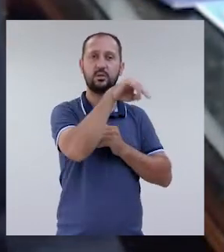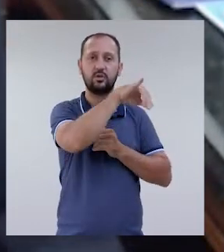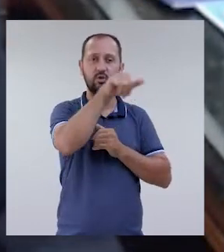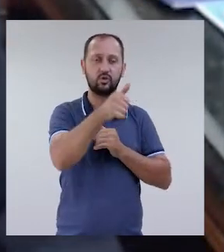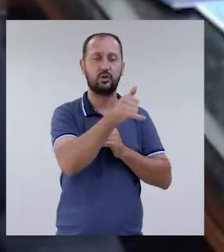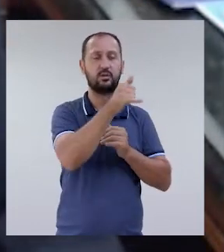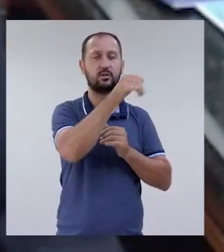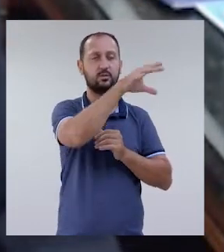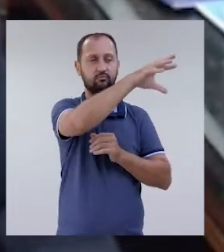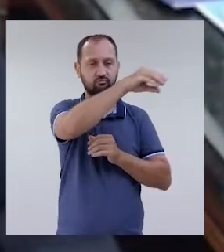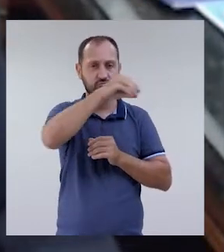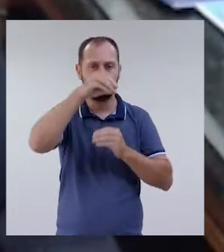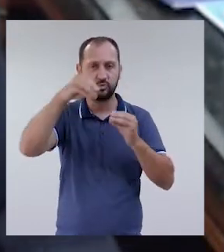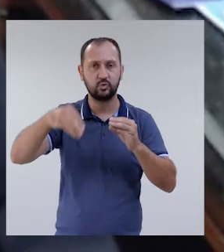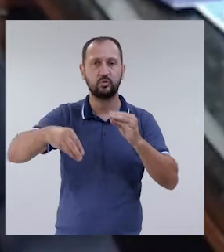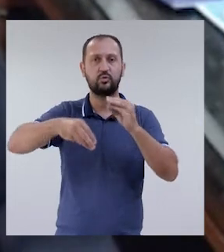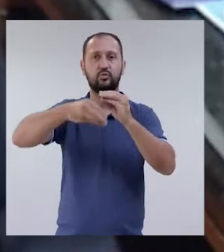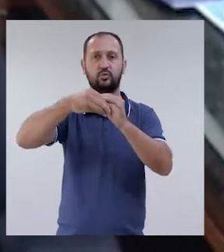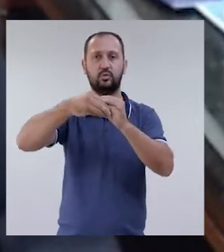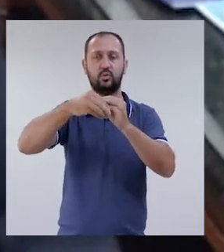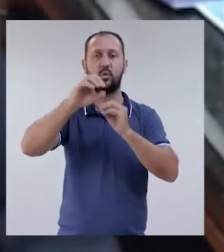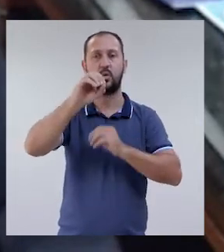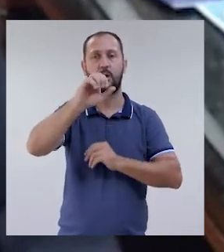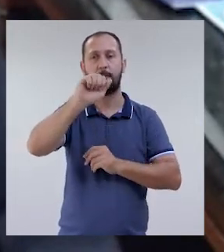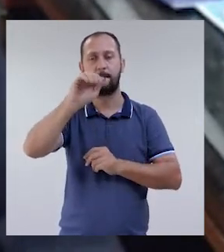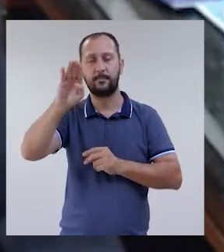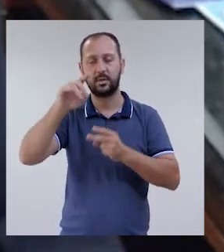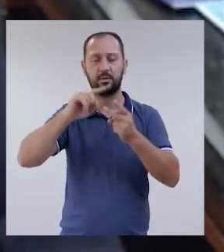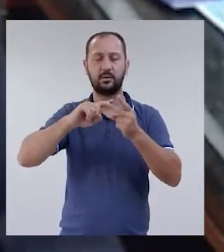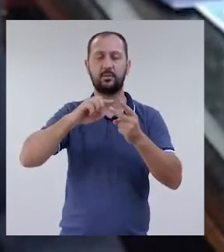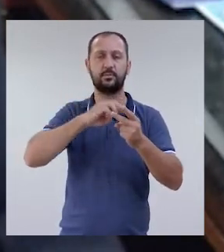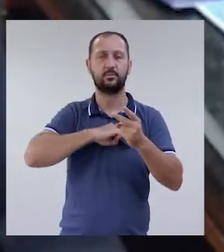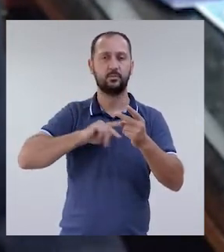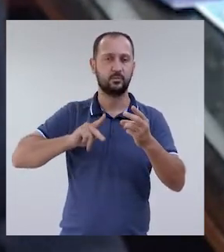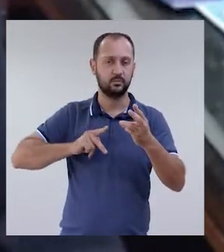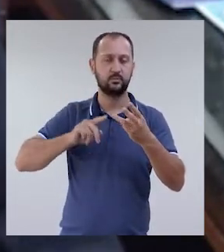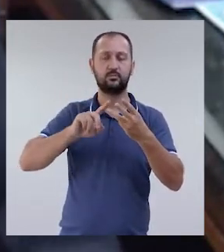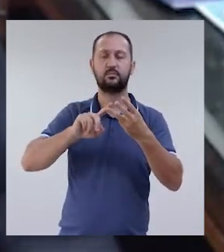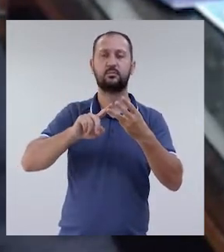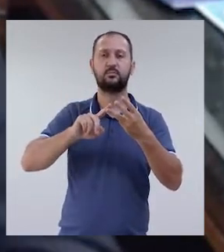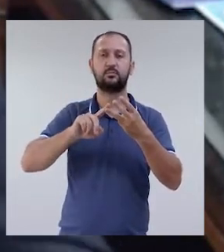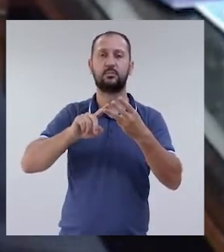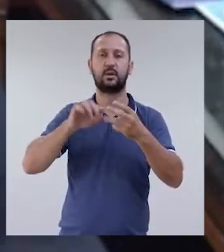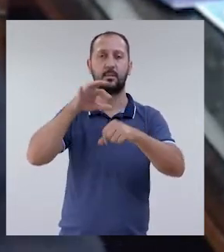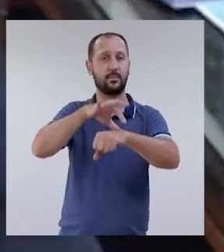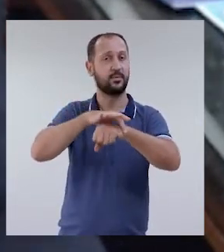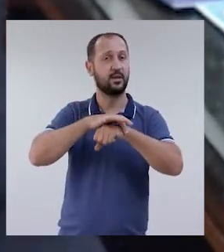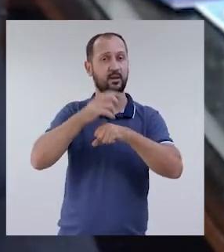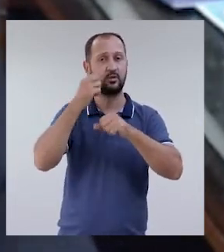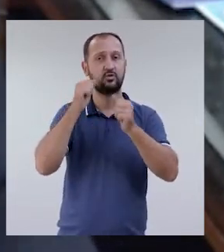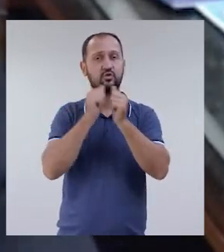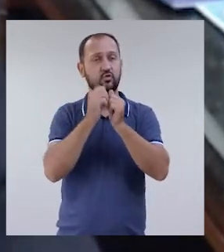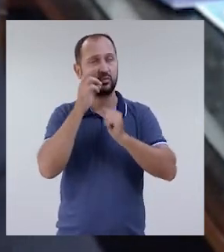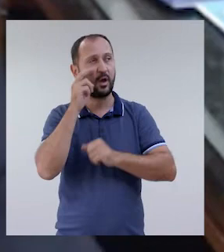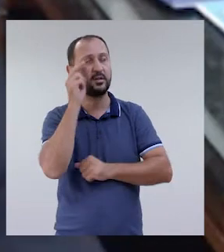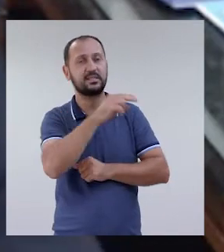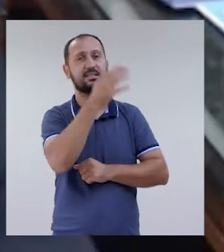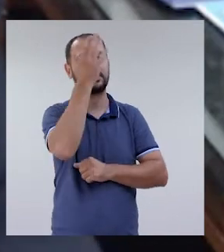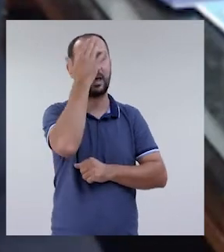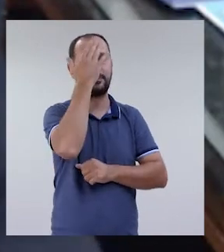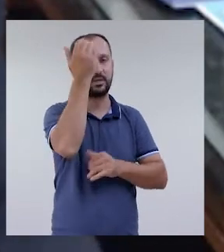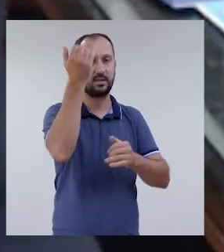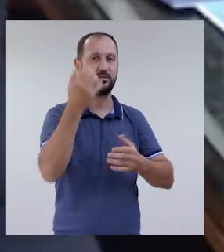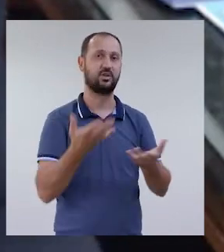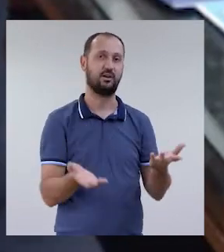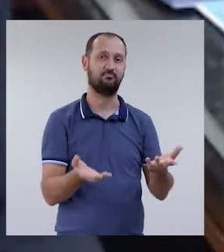do CNJ, que a própria OAB, o próprio Ministério Público, a Defensoria Pública já vinham acompanhando. Então,